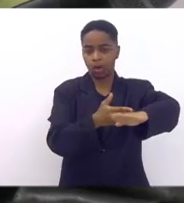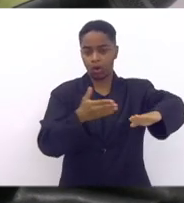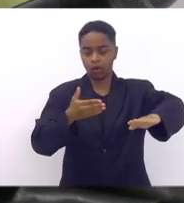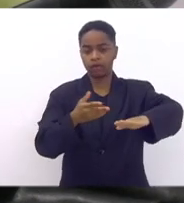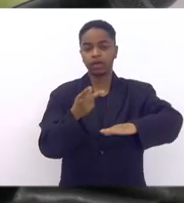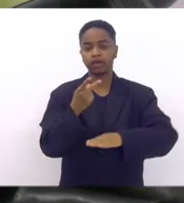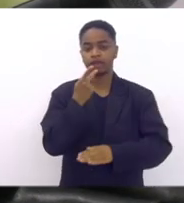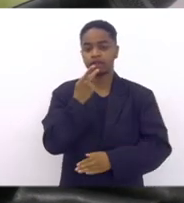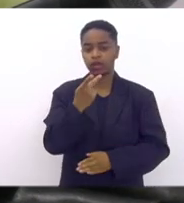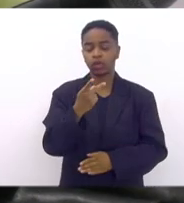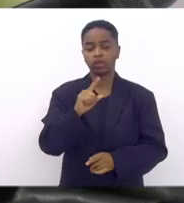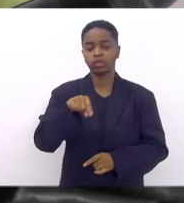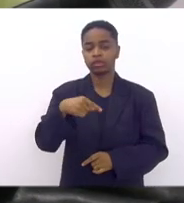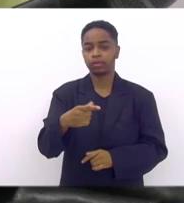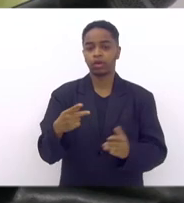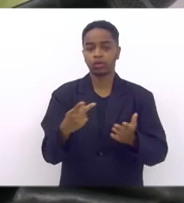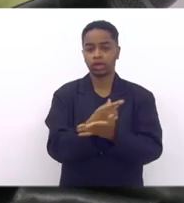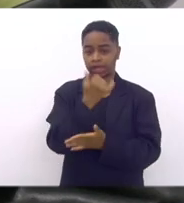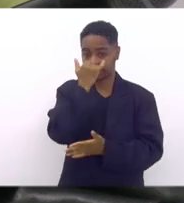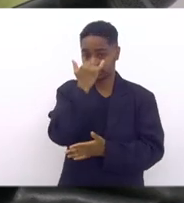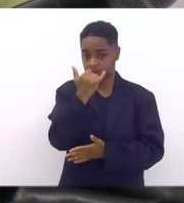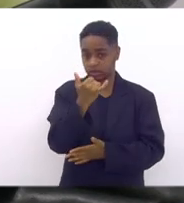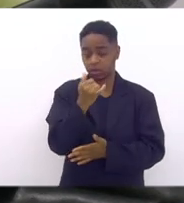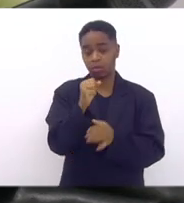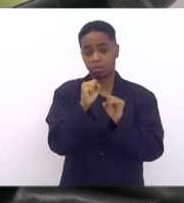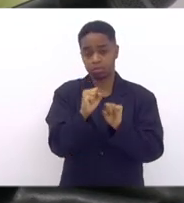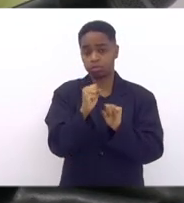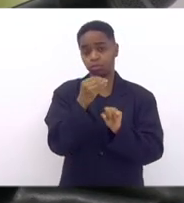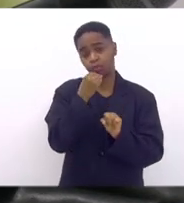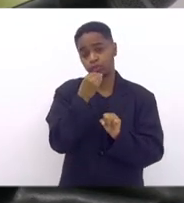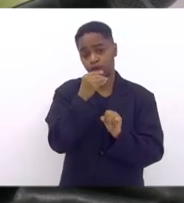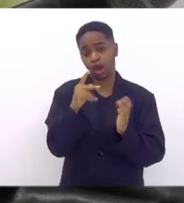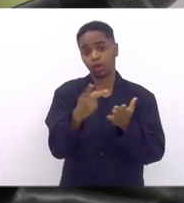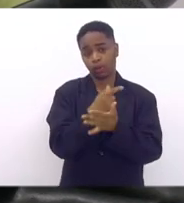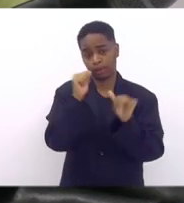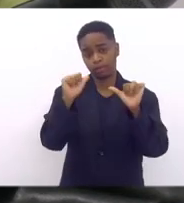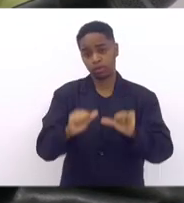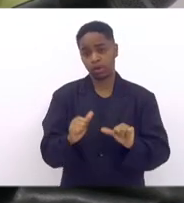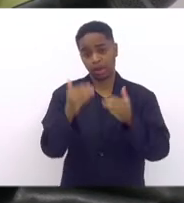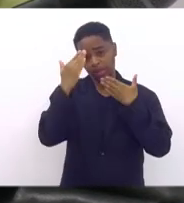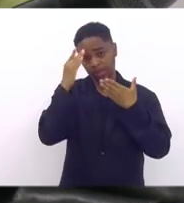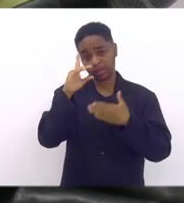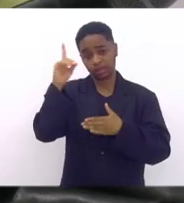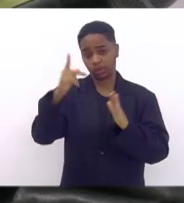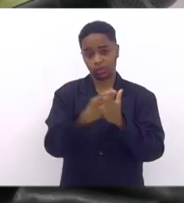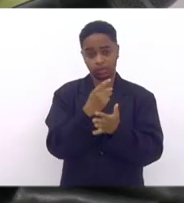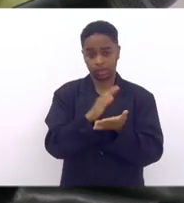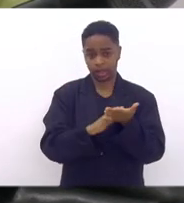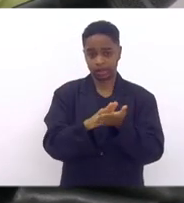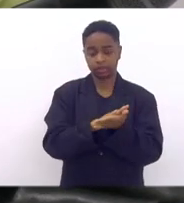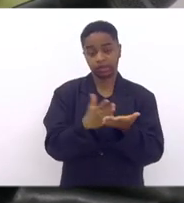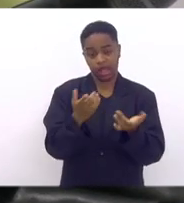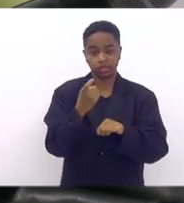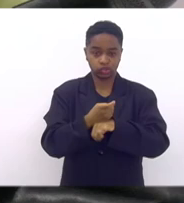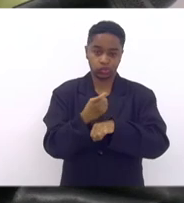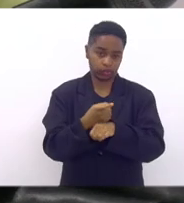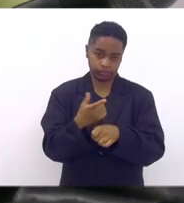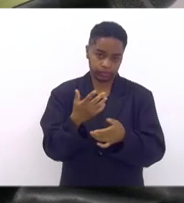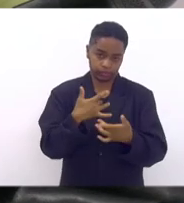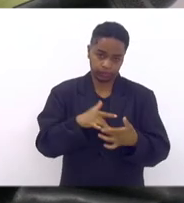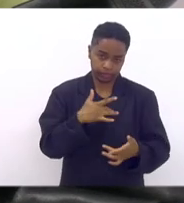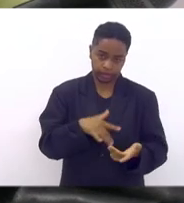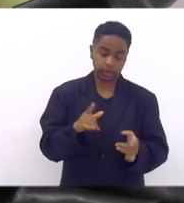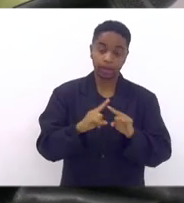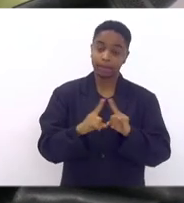do navio com a ponte de Niterói que poderia ter acontecido pior Graças a Deus não aconteceu nada ah coitado idiota e continuou o São Luís